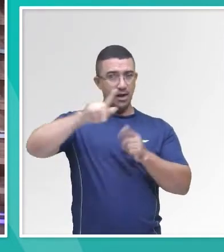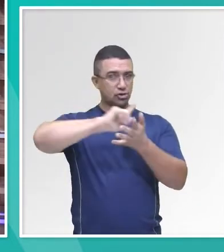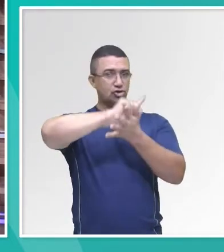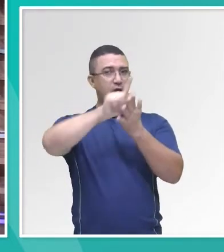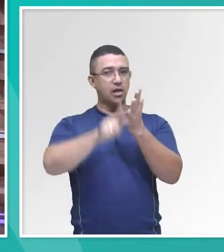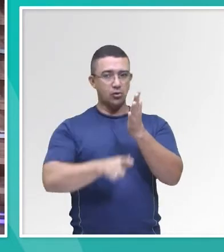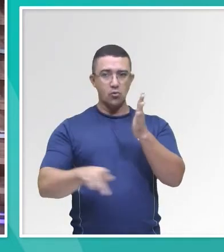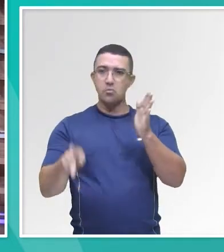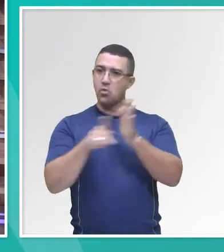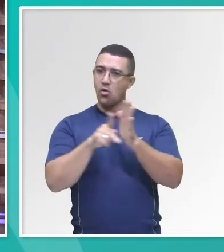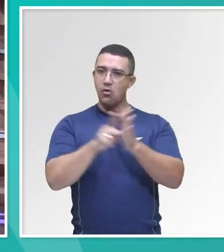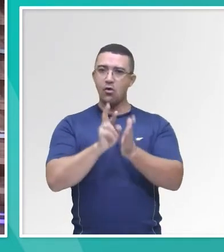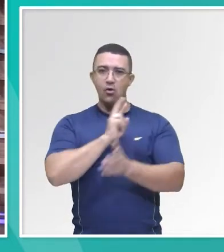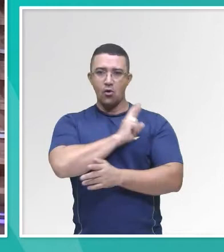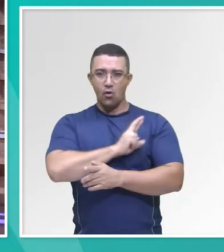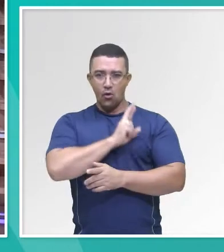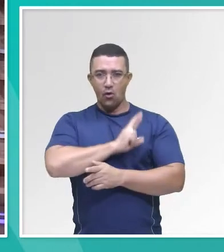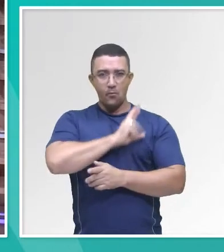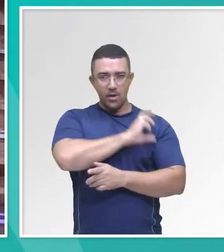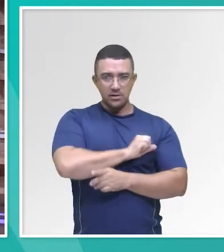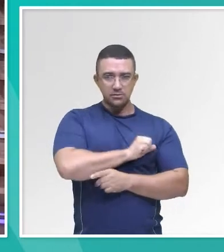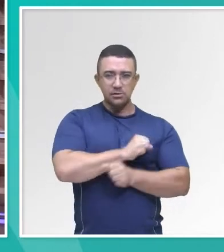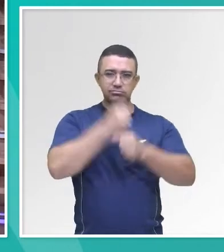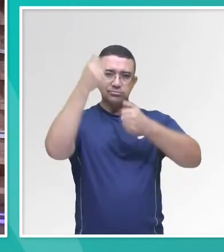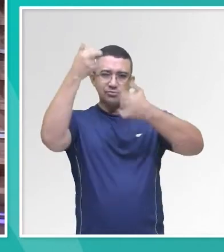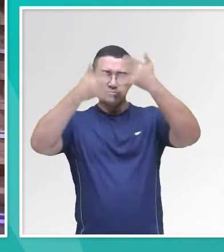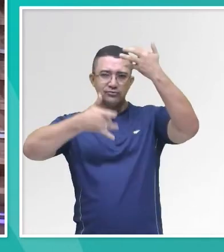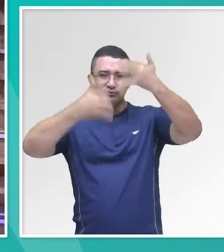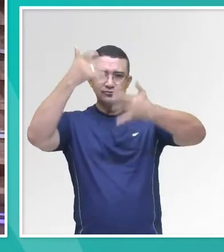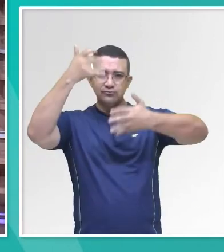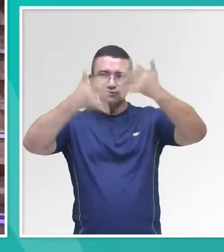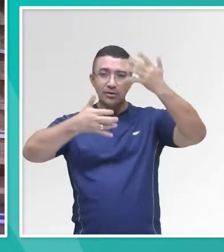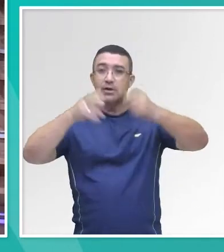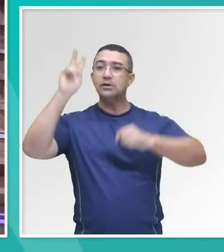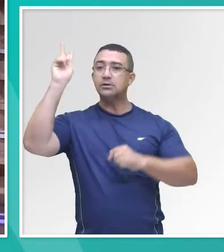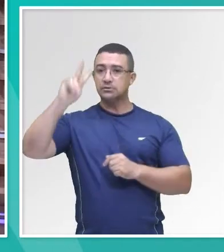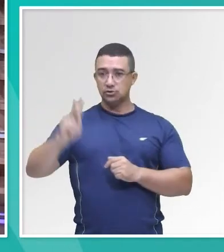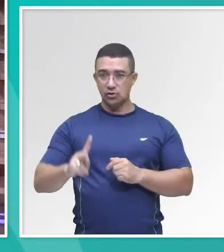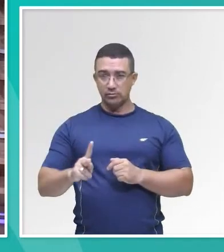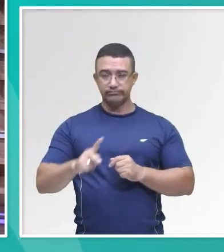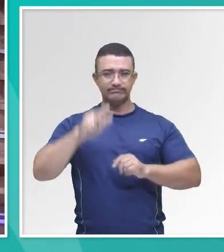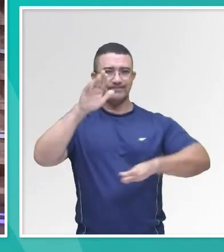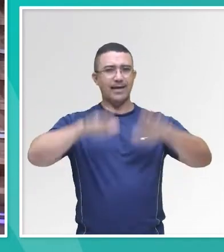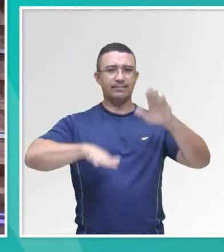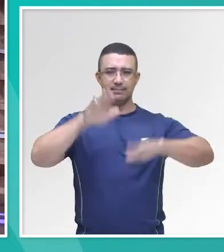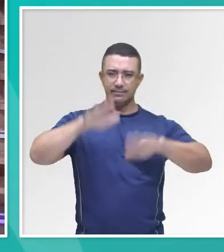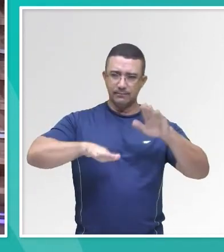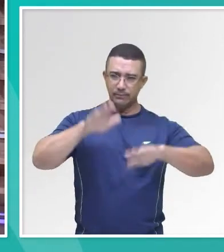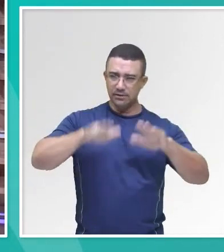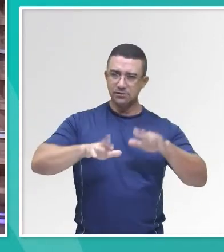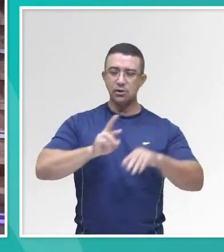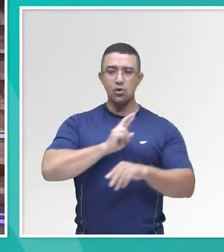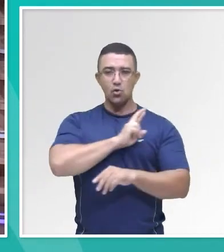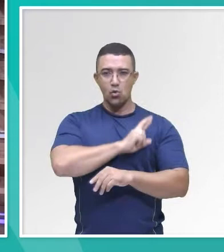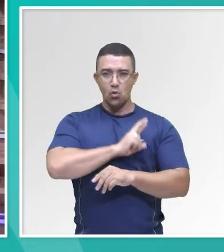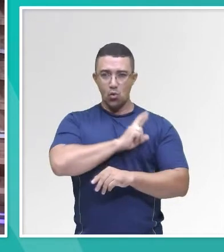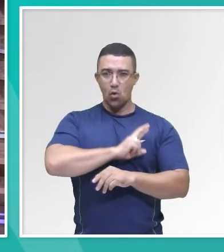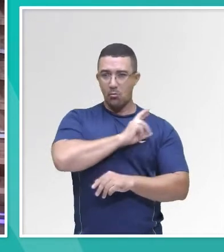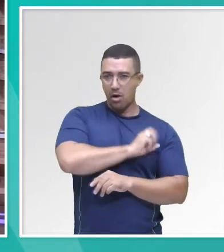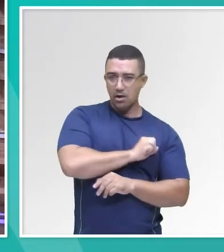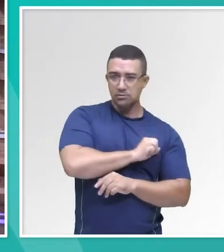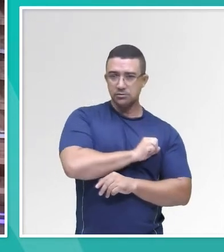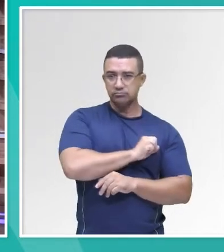vai contar uma história, aí dependendo da história, dependendo do romance, um romance